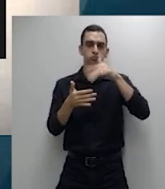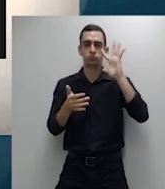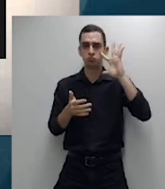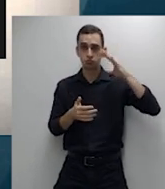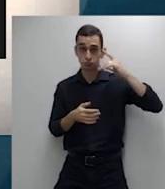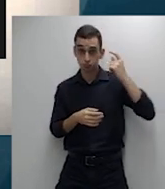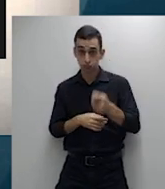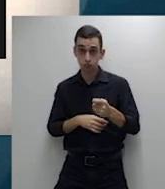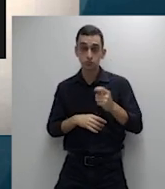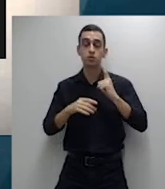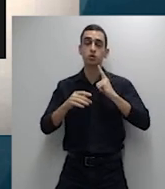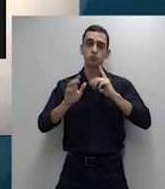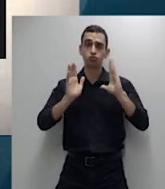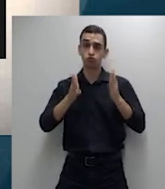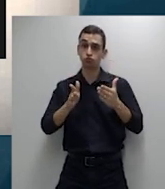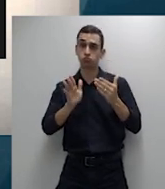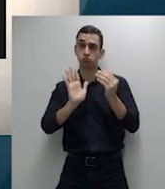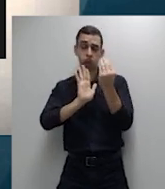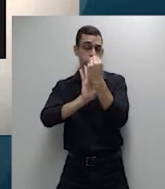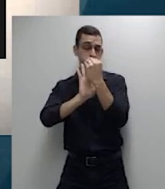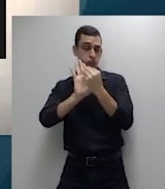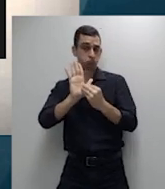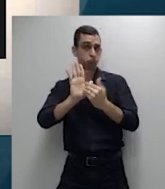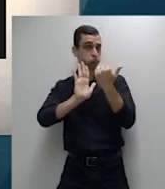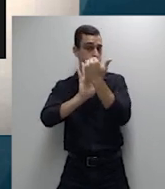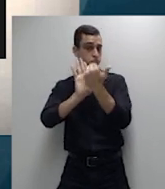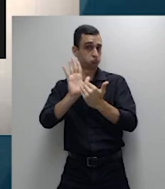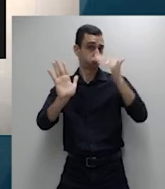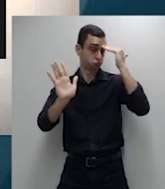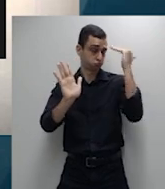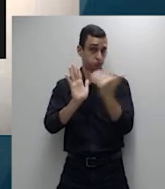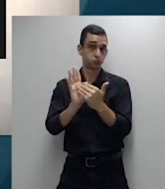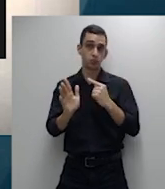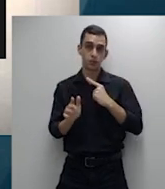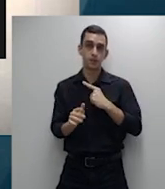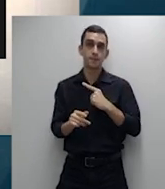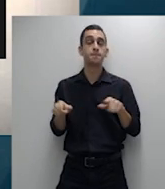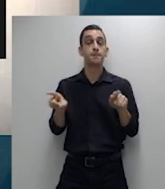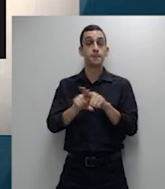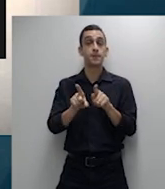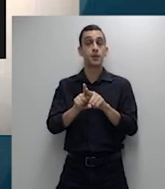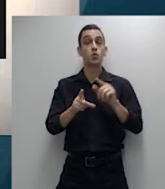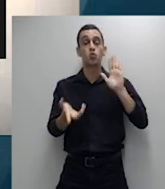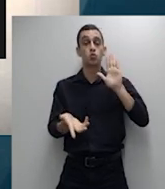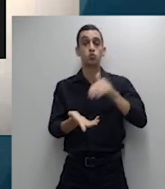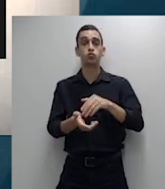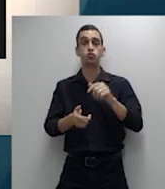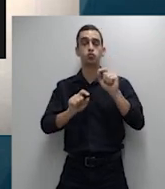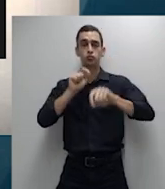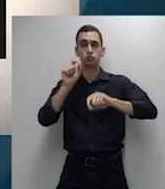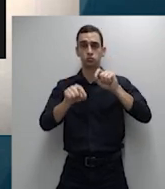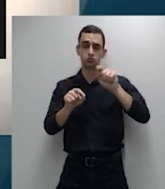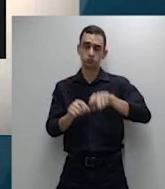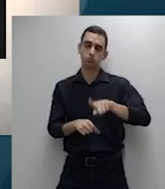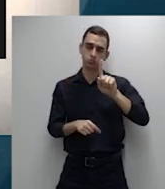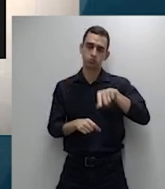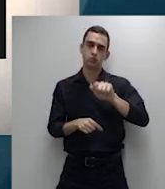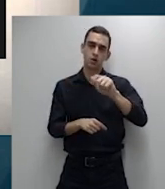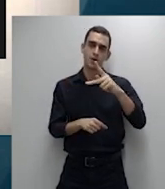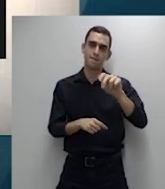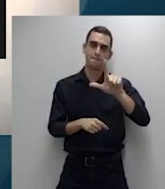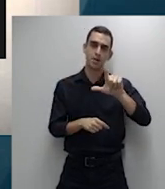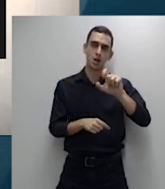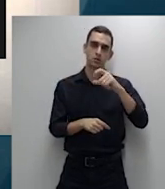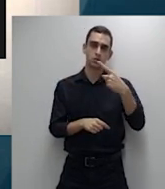formais o fim a petição sem assinatura pede rap se dá pela ação interposta temos prematuramente